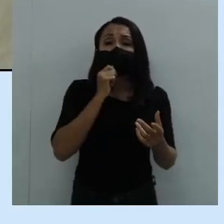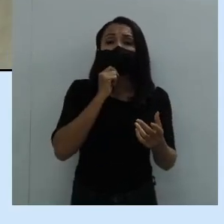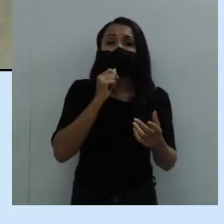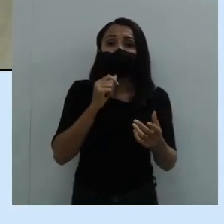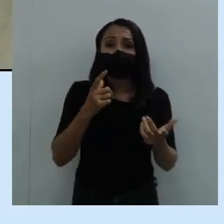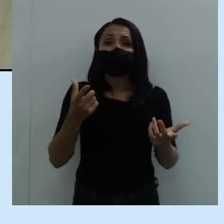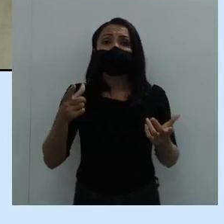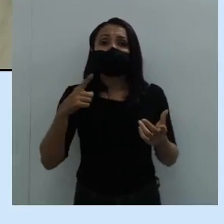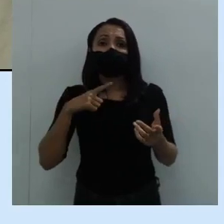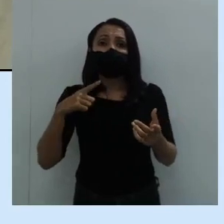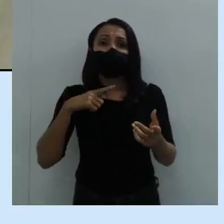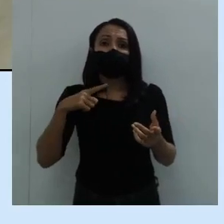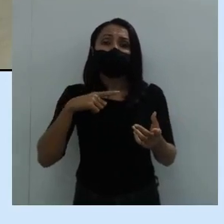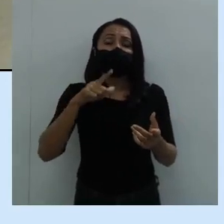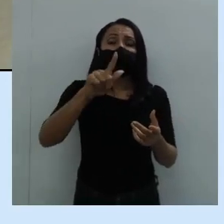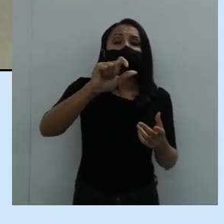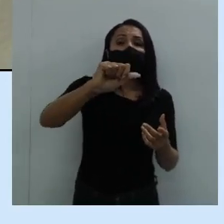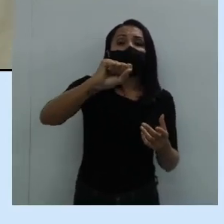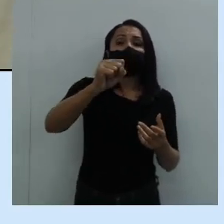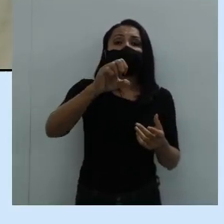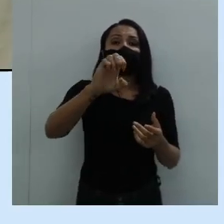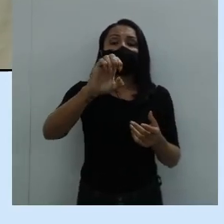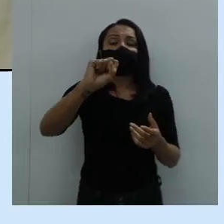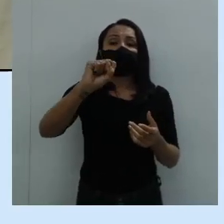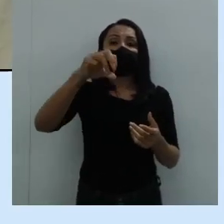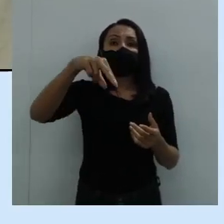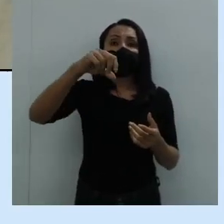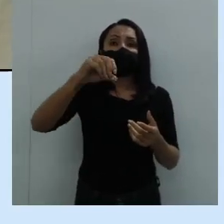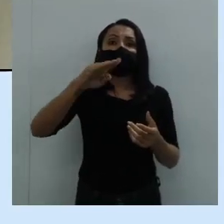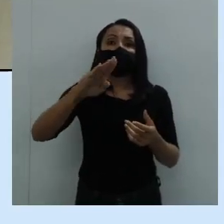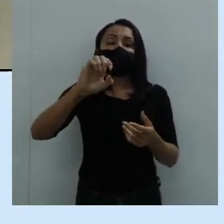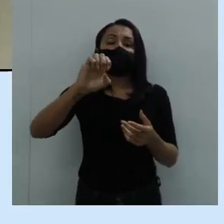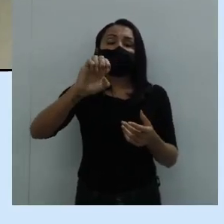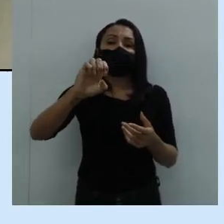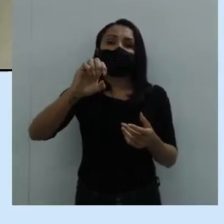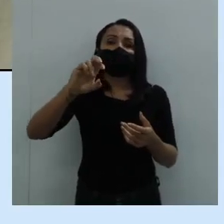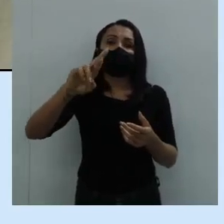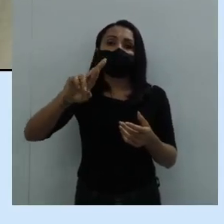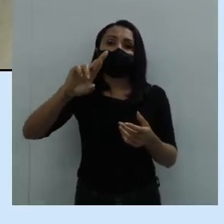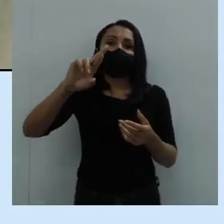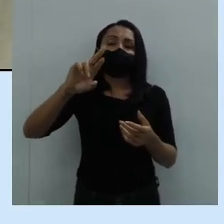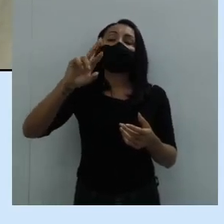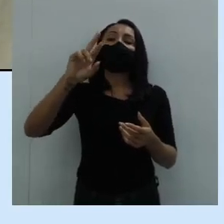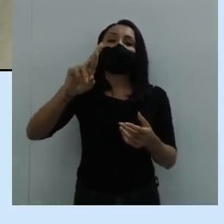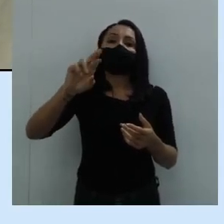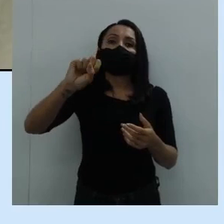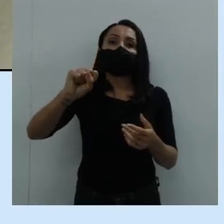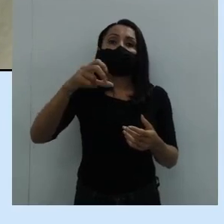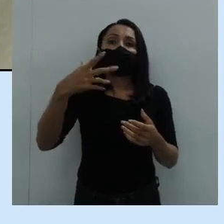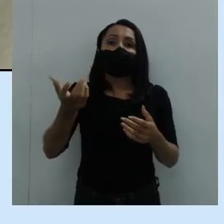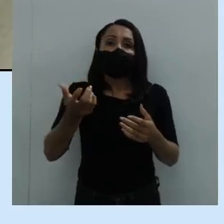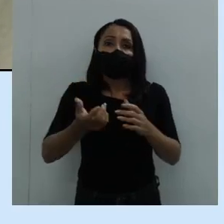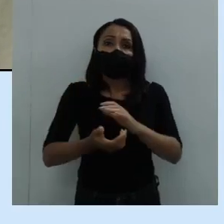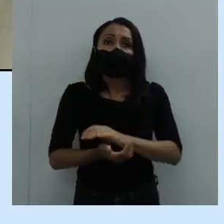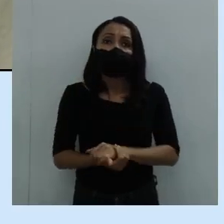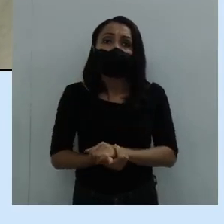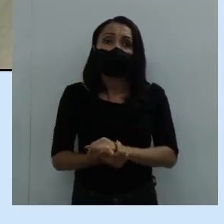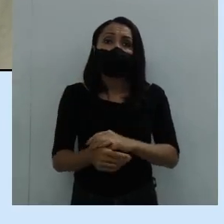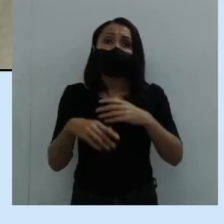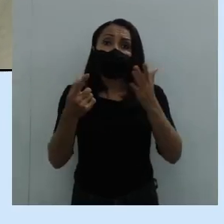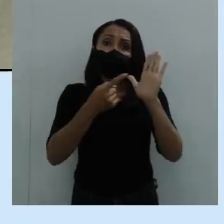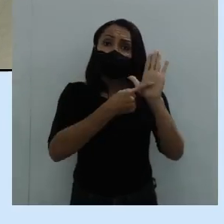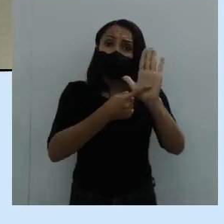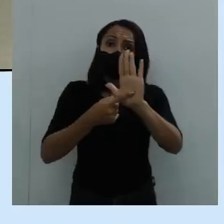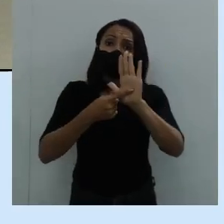gases nobres e tem também o vapor de água. Esta composição ela vai